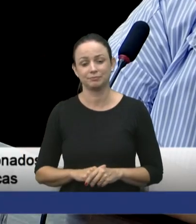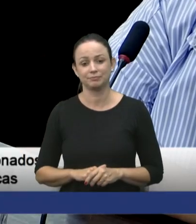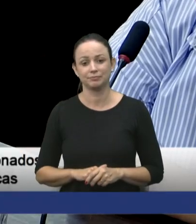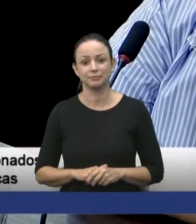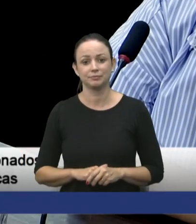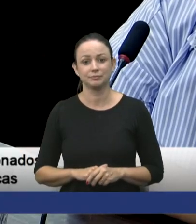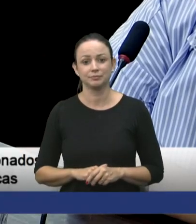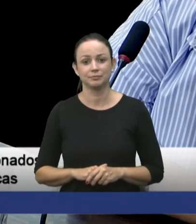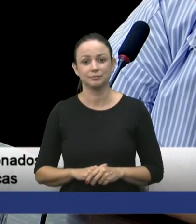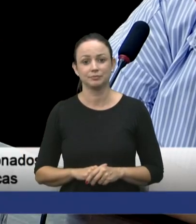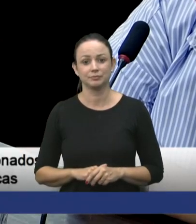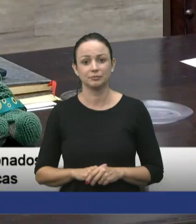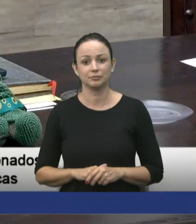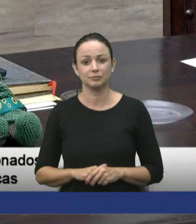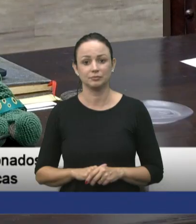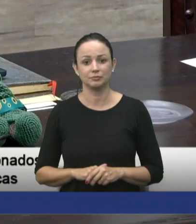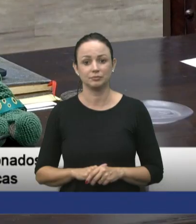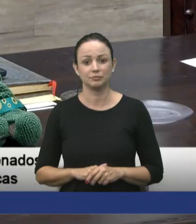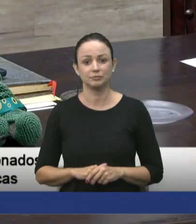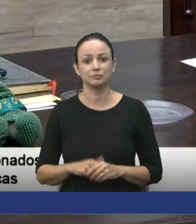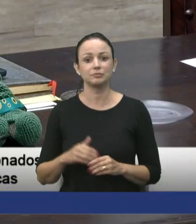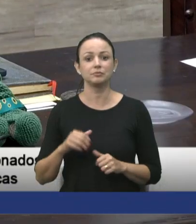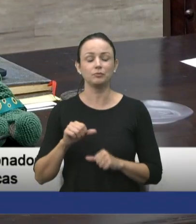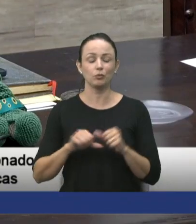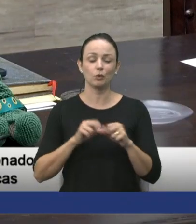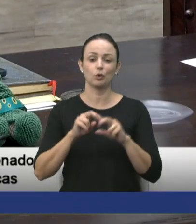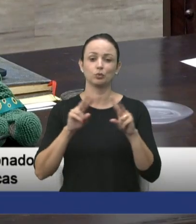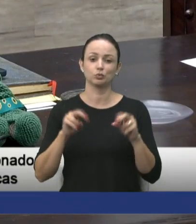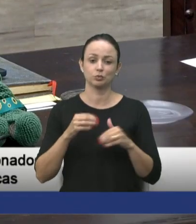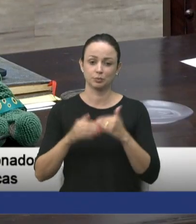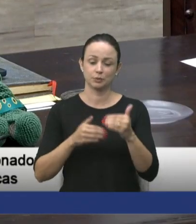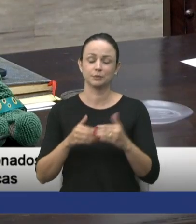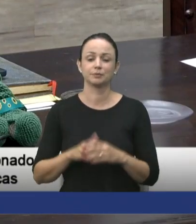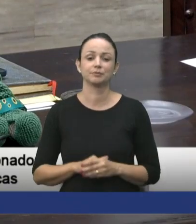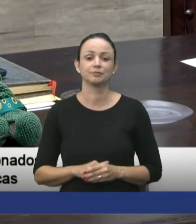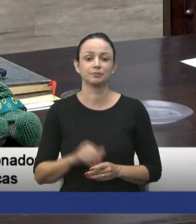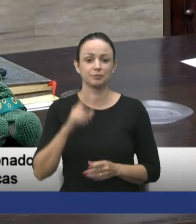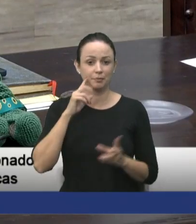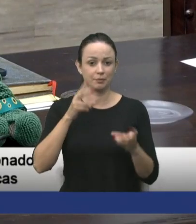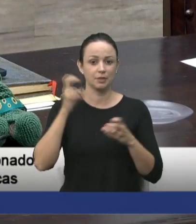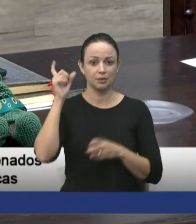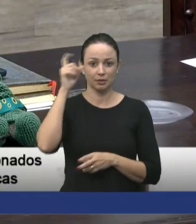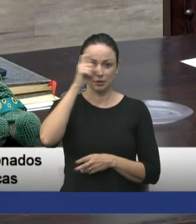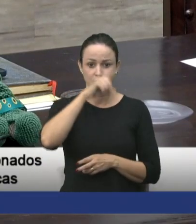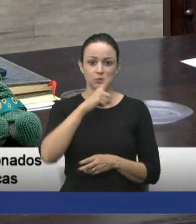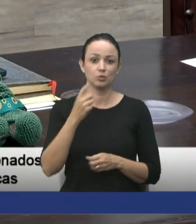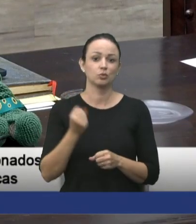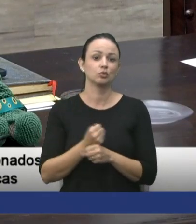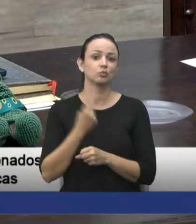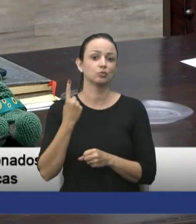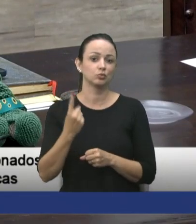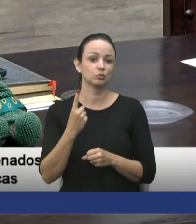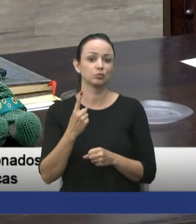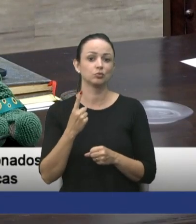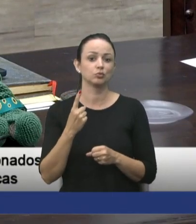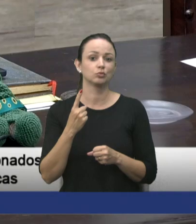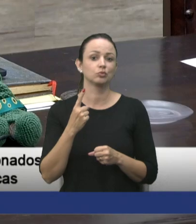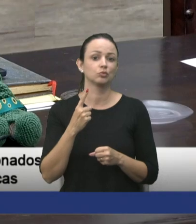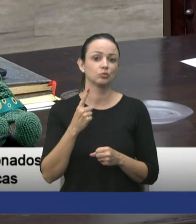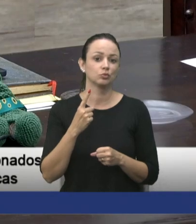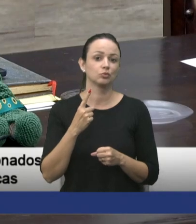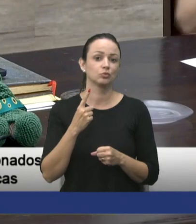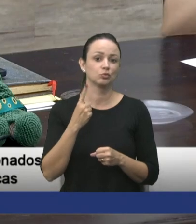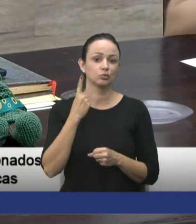vamos avançar o assunto, mas percebam a dificuldade para a gente construir um ponto sobre